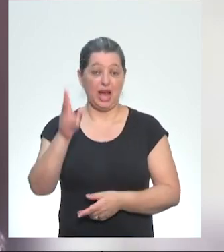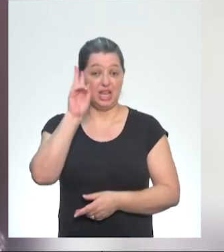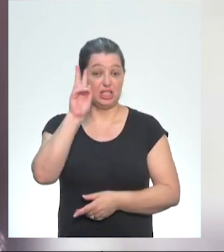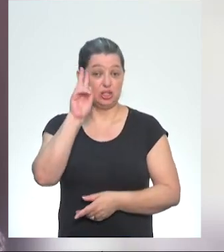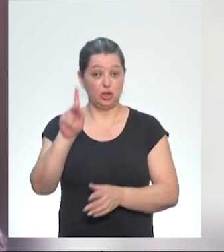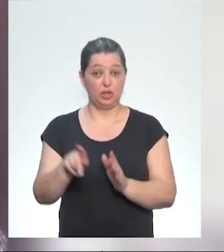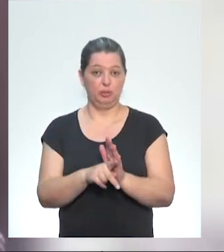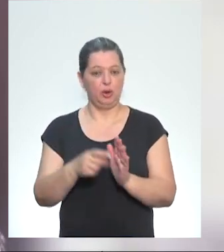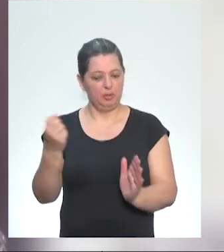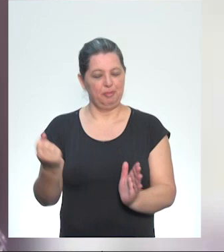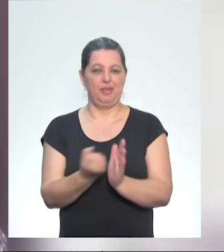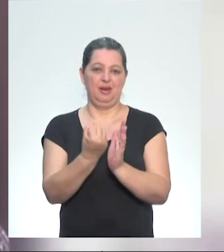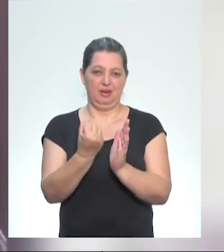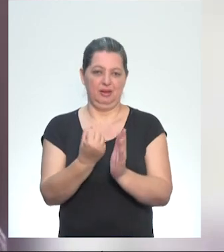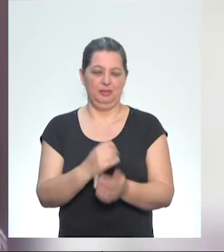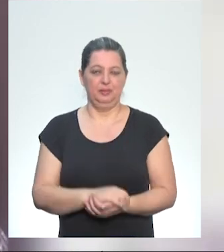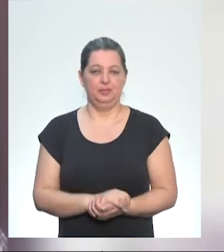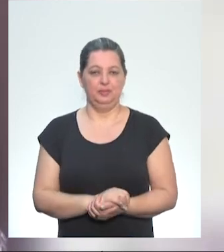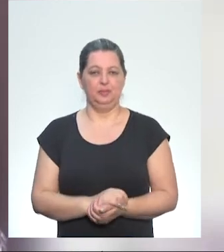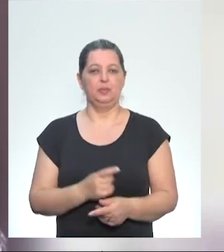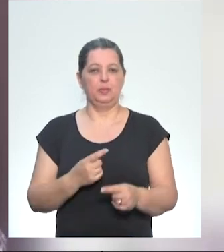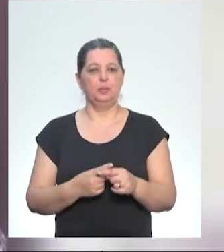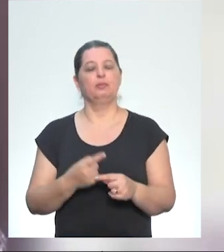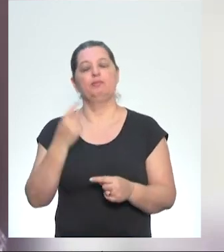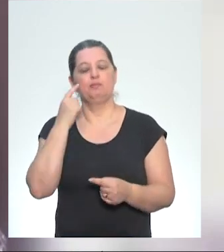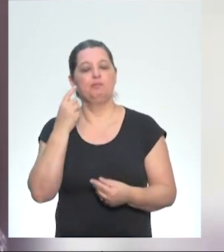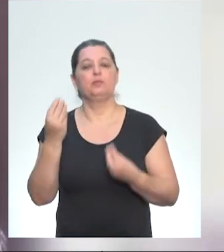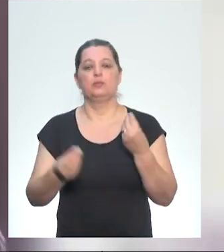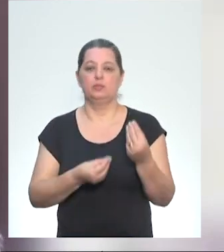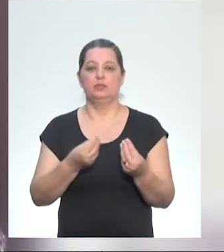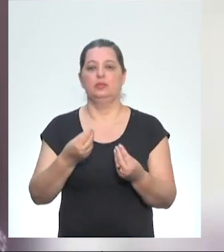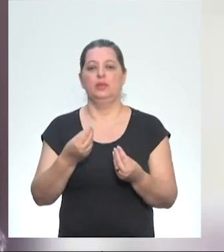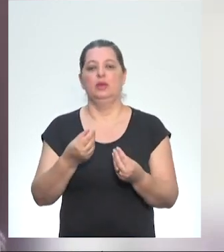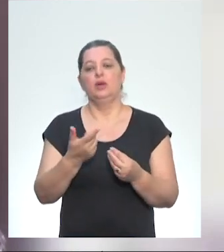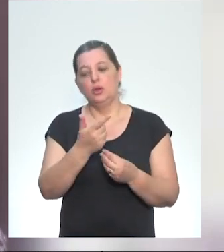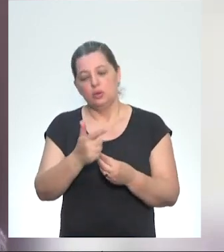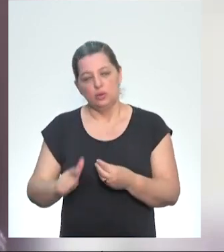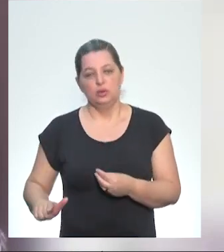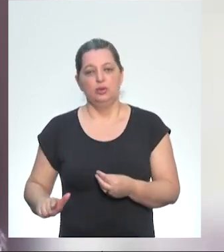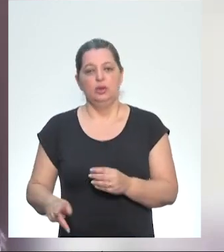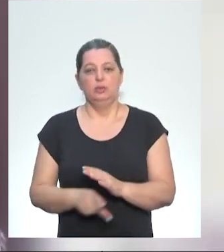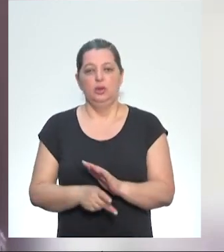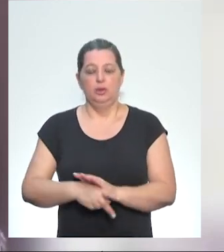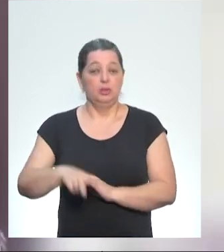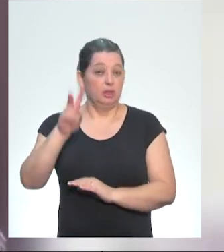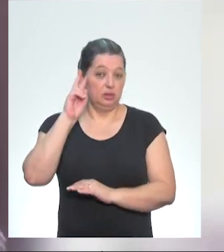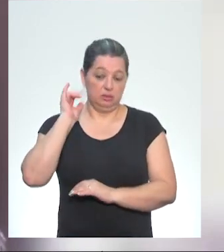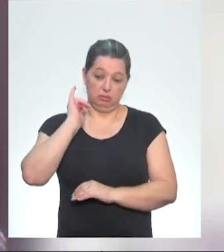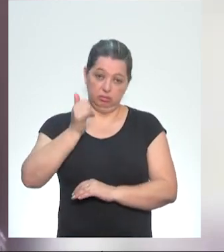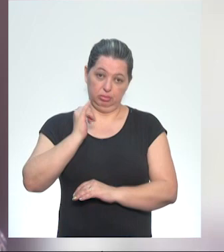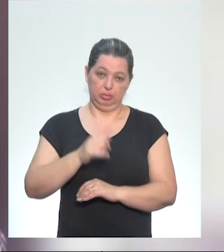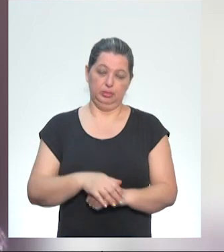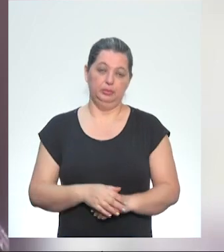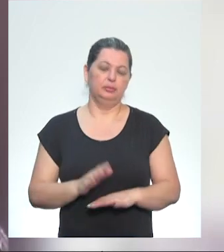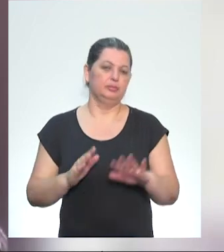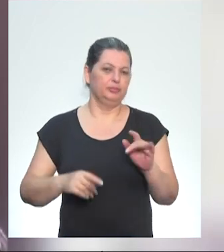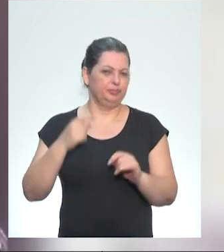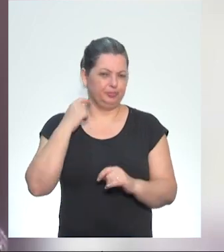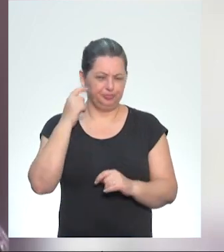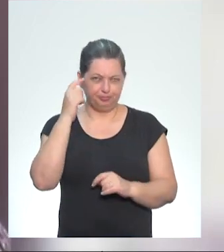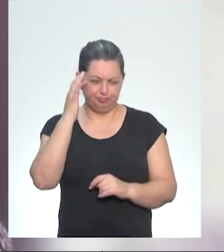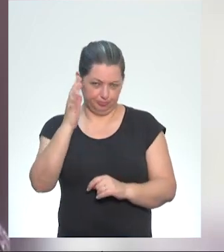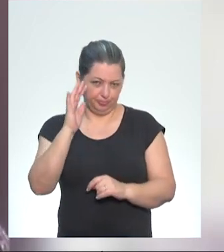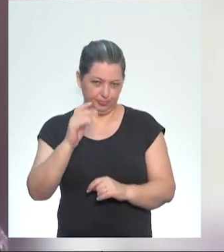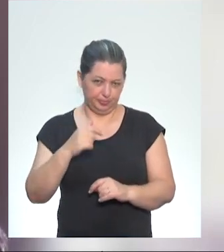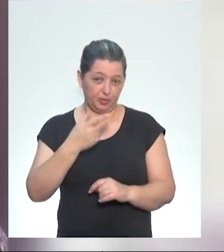gente tem este dom de reescrever a história e ficando um pouquinho mais teórico, né? Quando a gente vai falar em